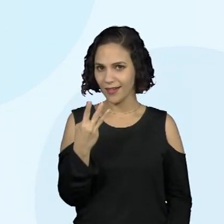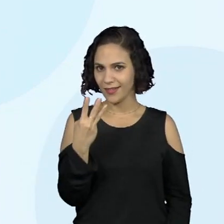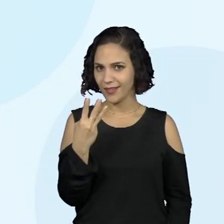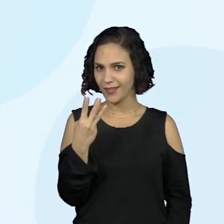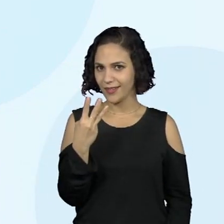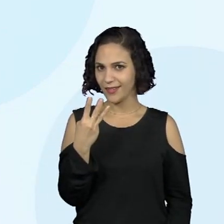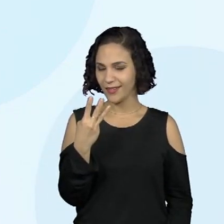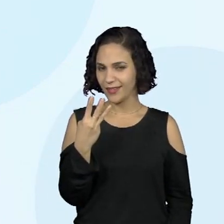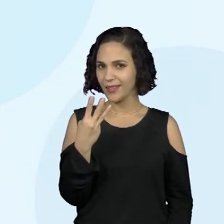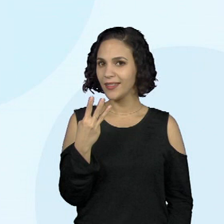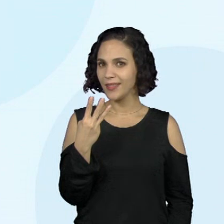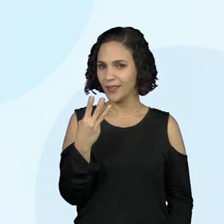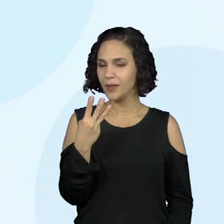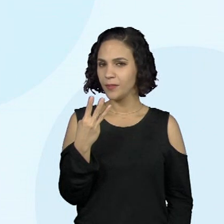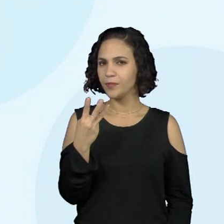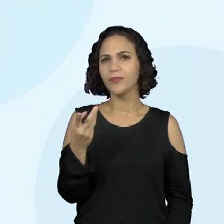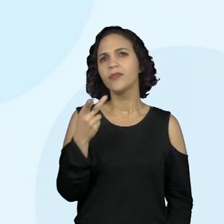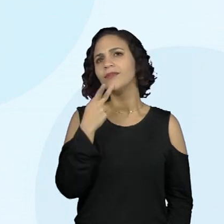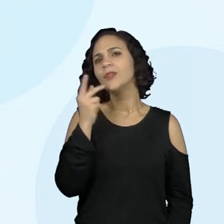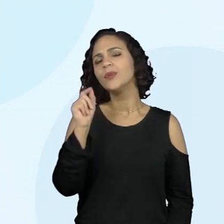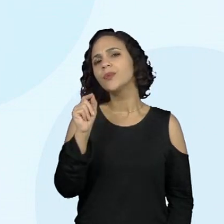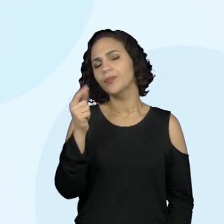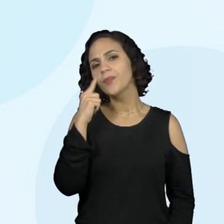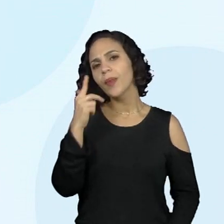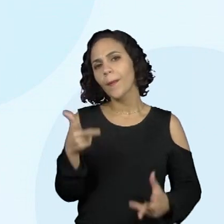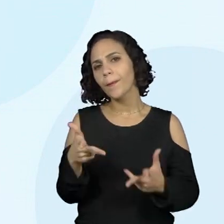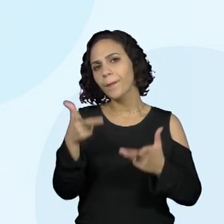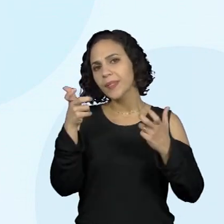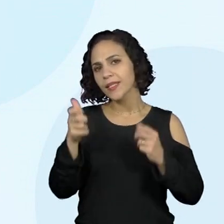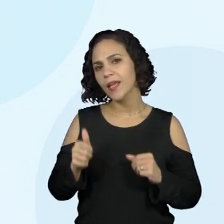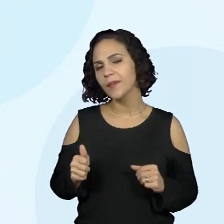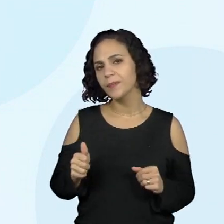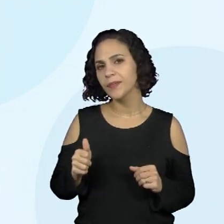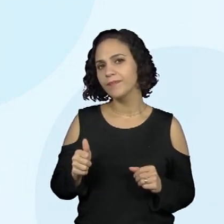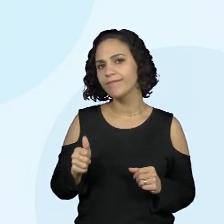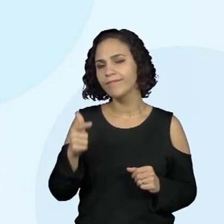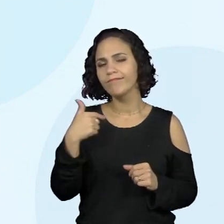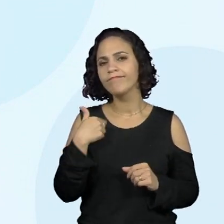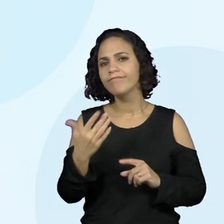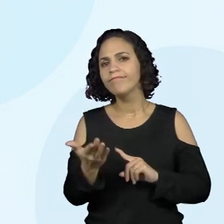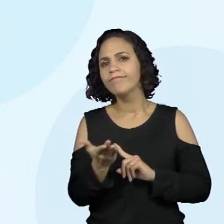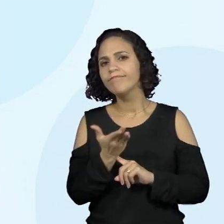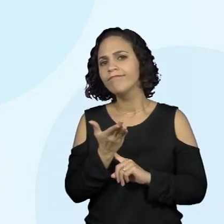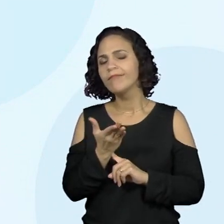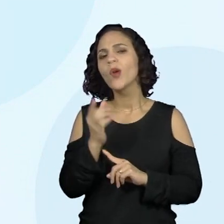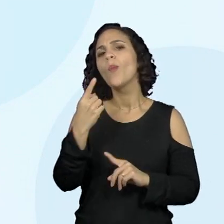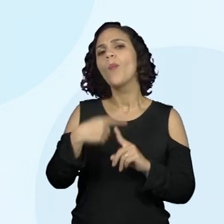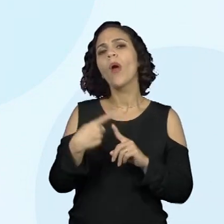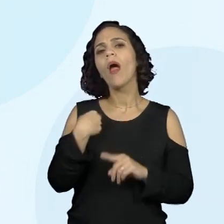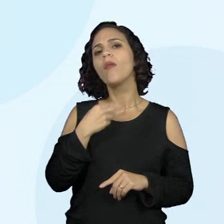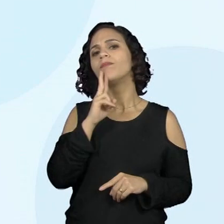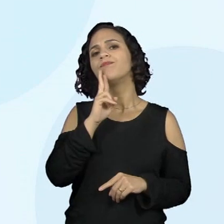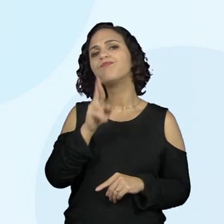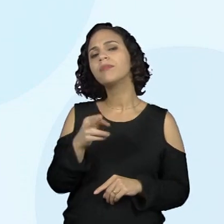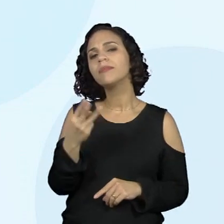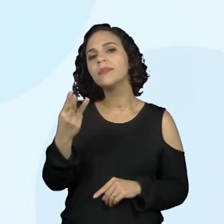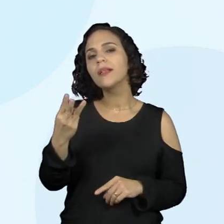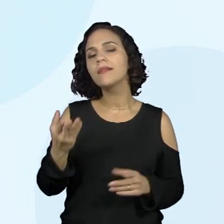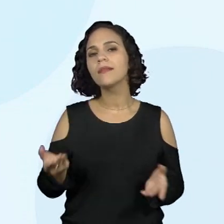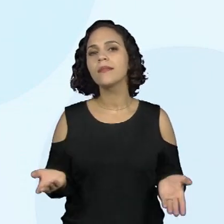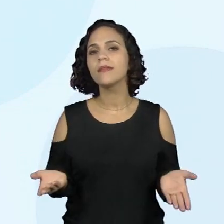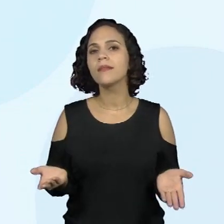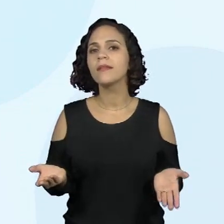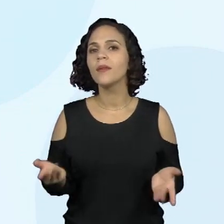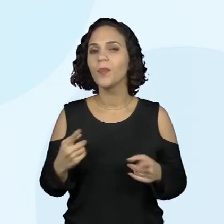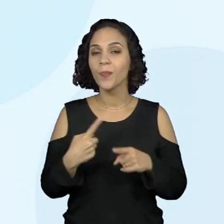os professores apontaram, o que a gente percebe que nos leva a responder que é o número 3? Por que a gente foi para a